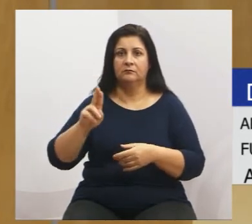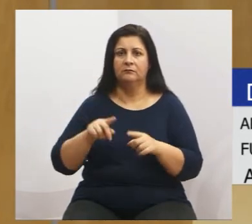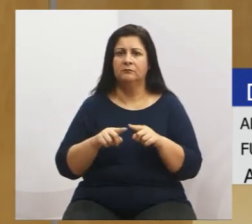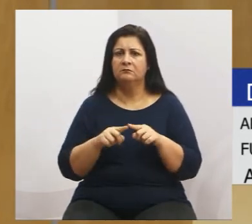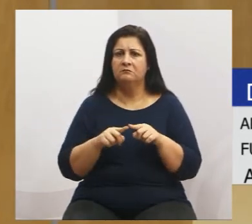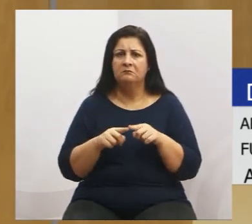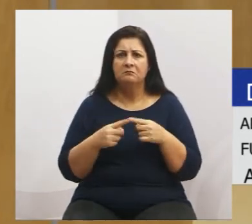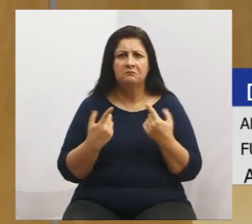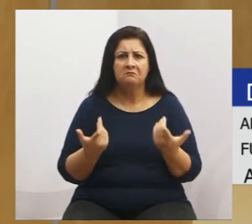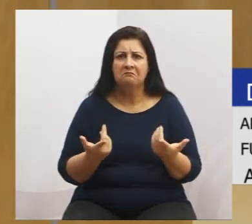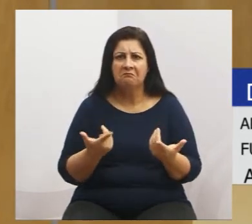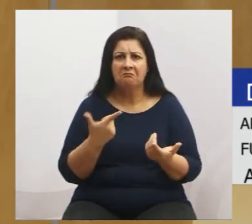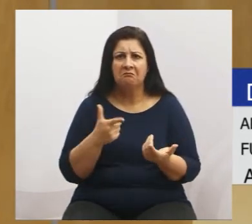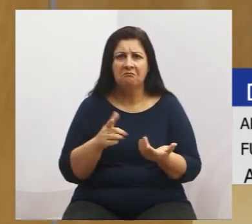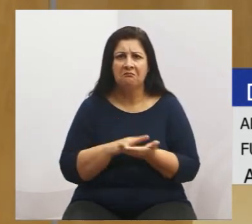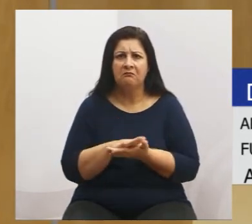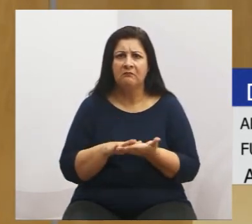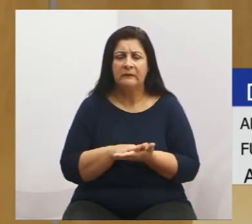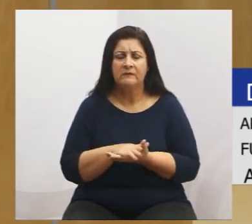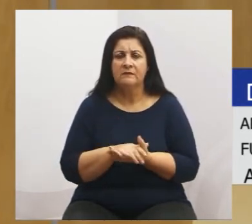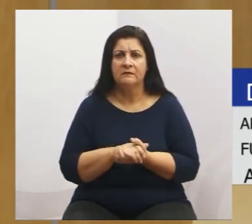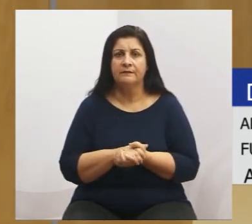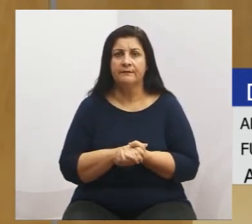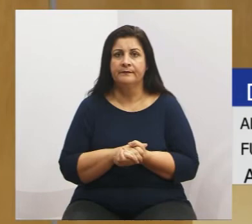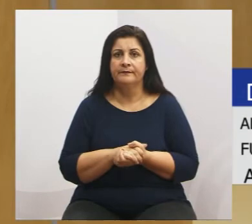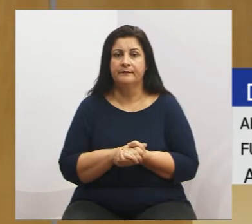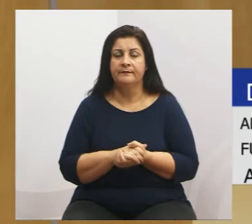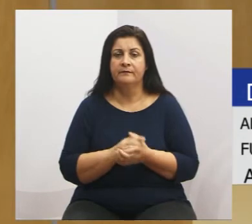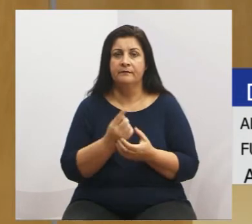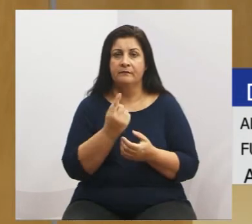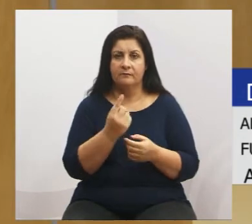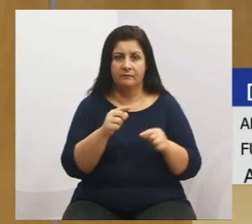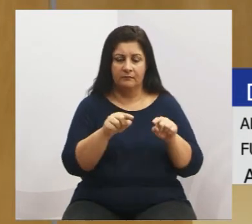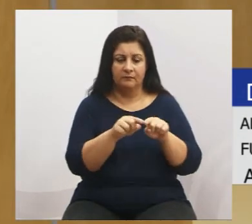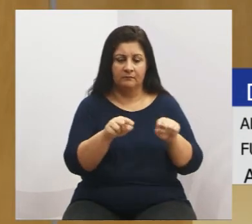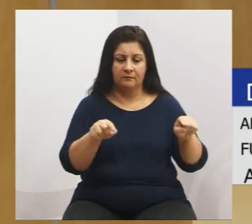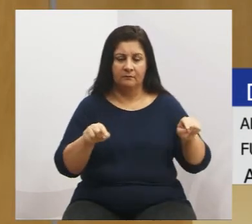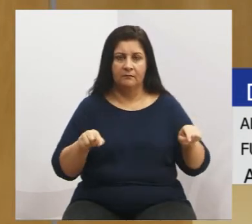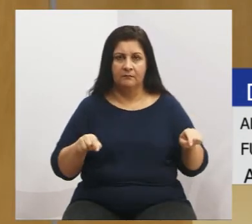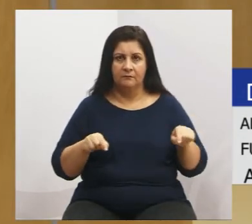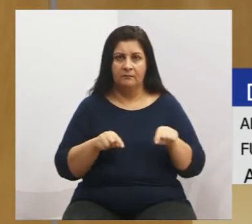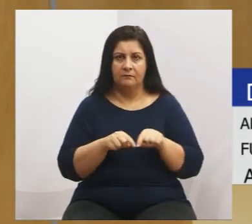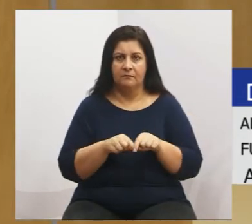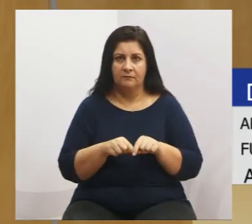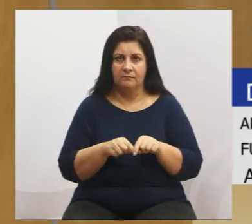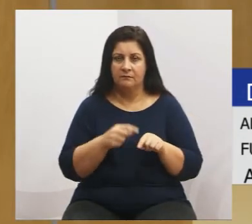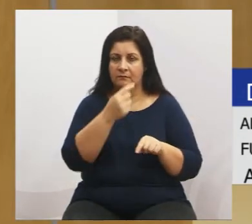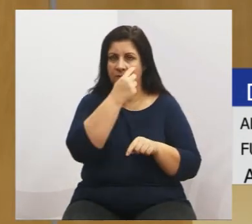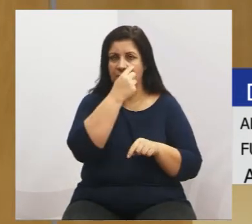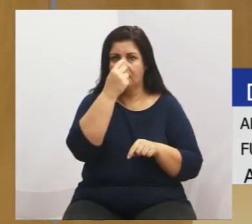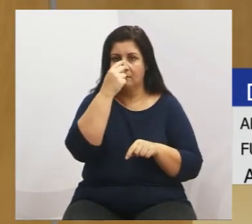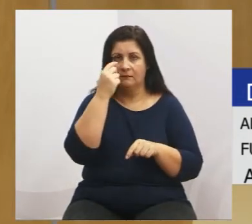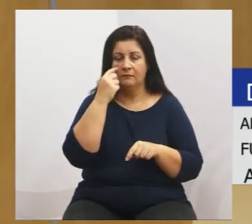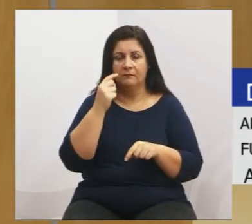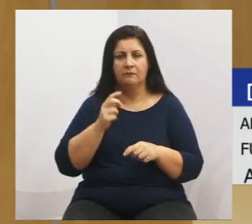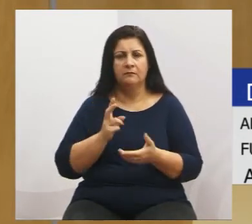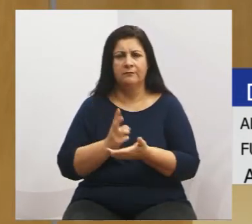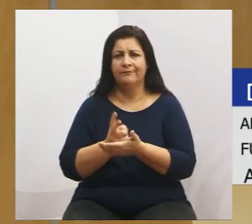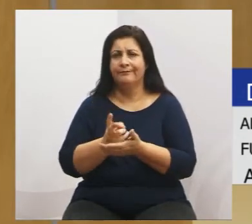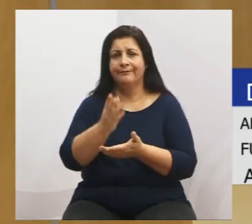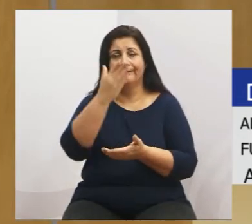contemplado em um terreno, que sempre o Parque Minha Lua é esquecido. Isso